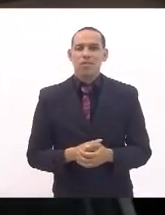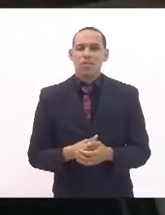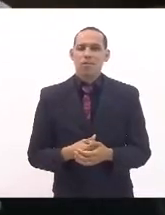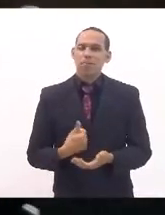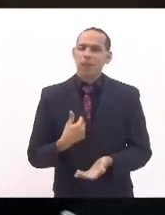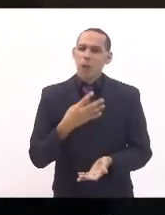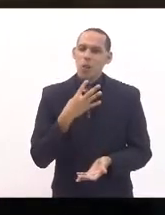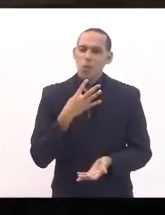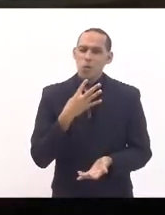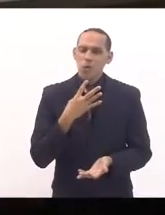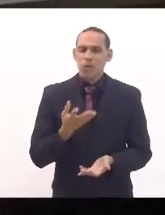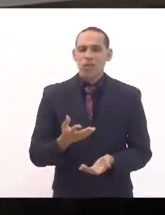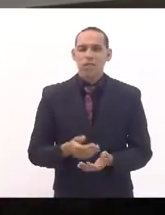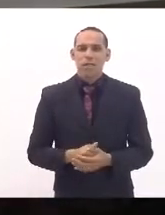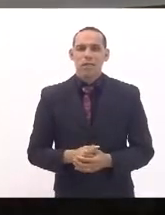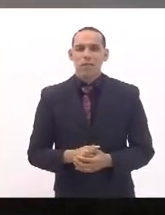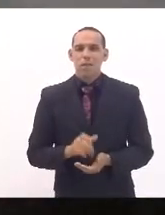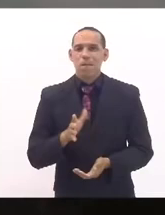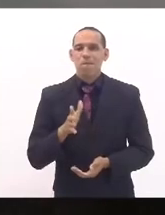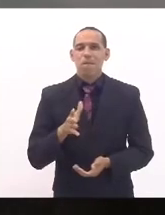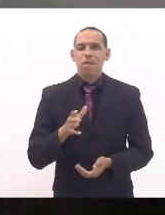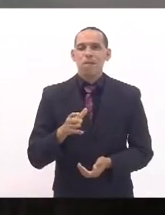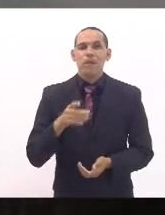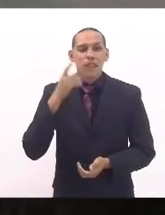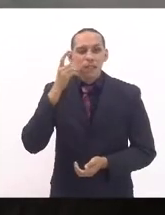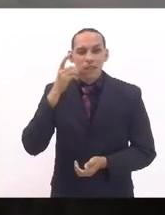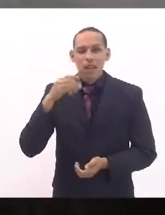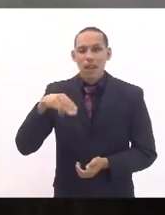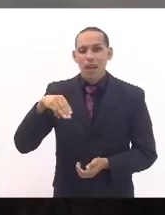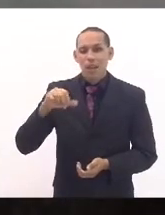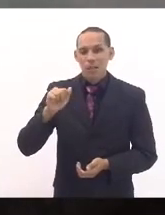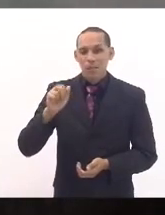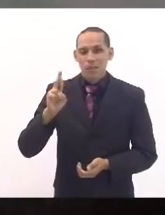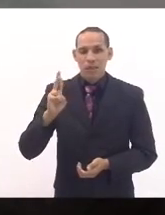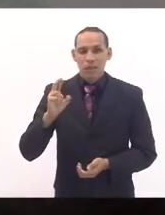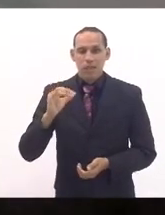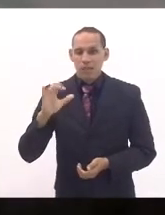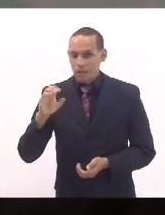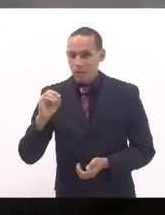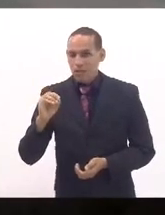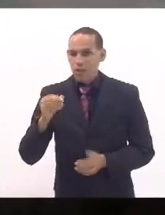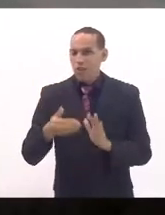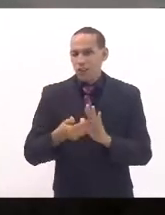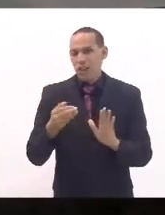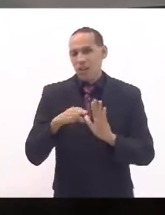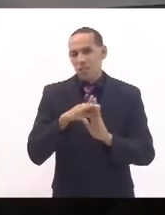conheço. Deputado Márcio, eu acho que você, Vossa Excelência, vai ter que tirar de pauta.